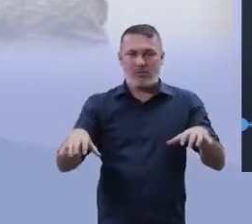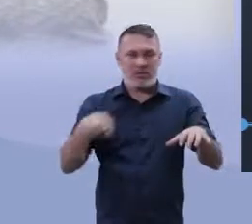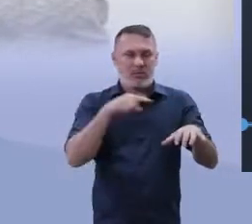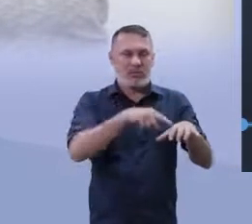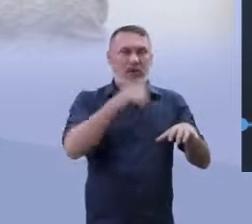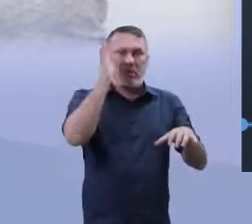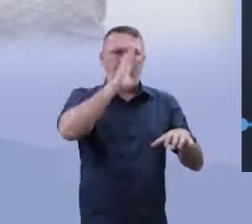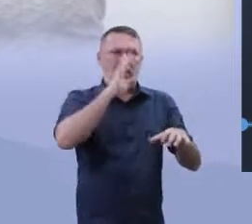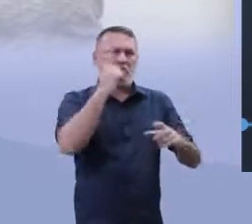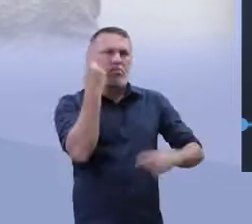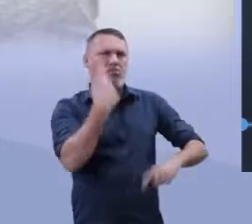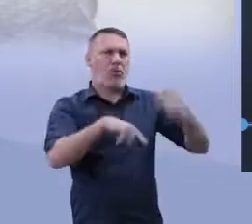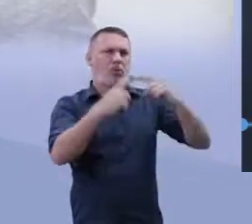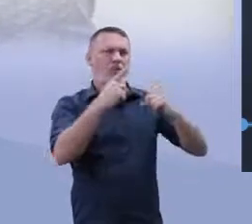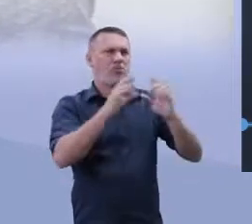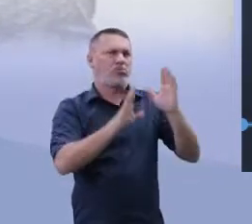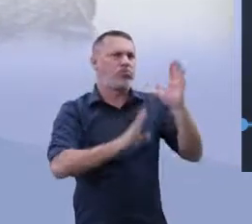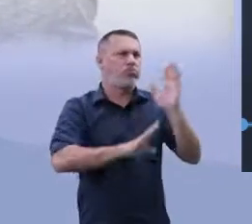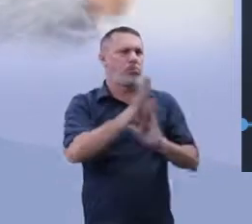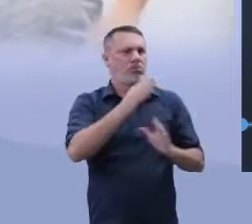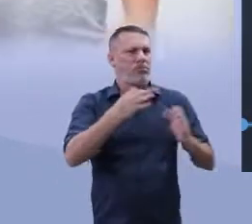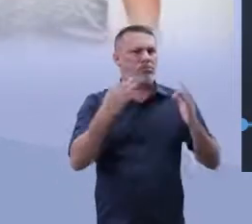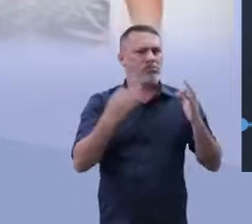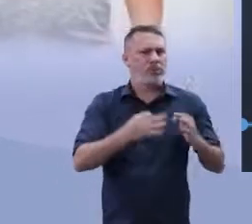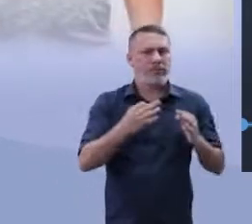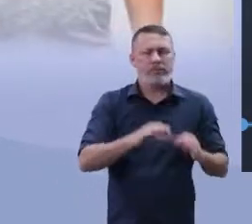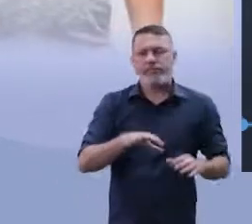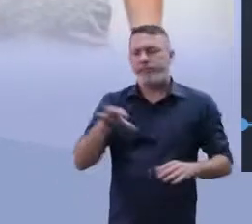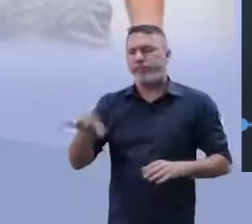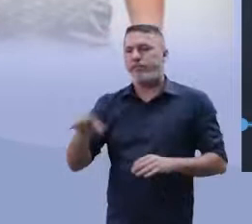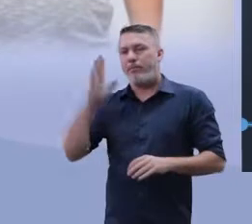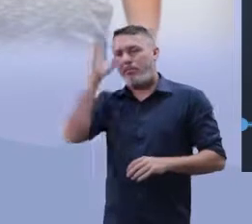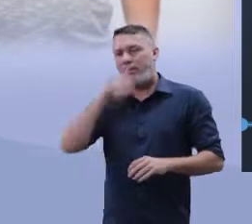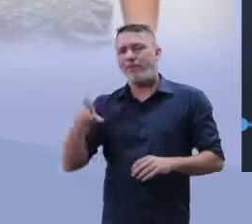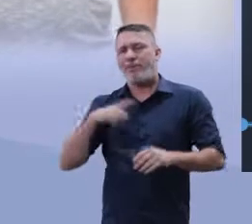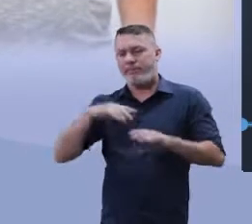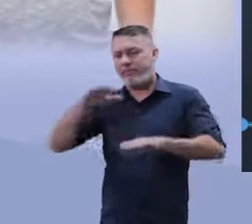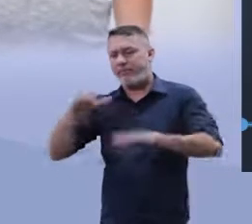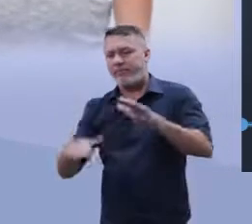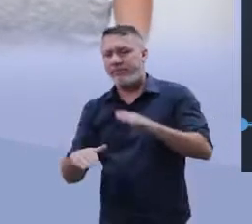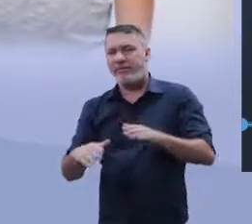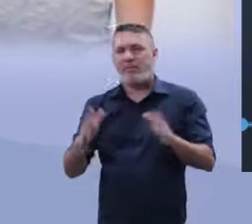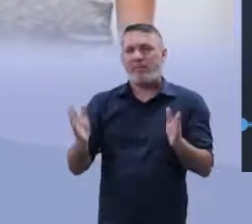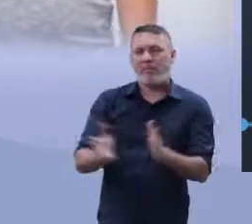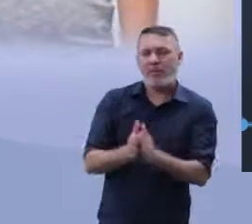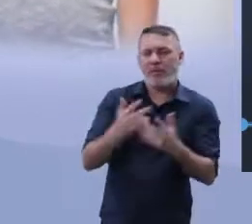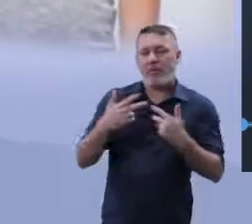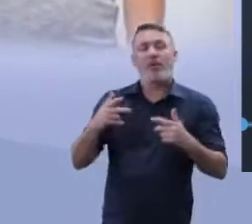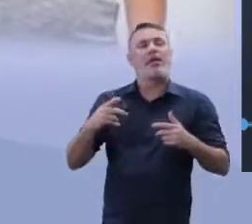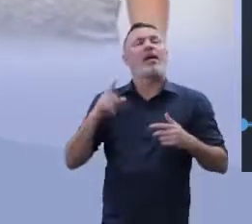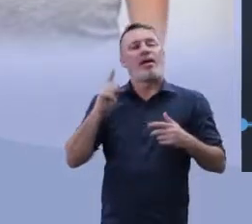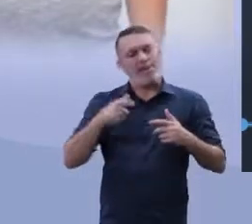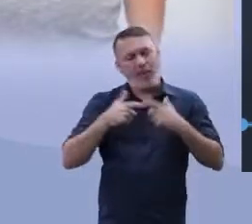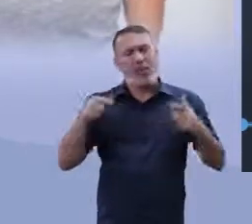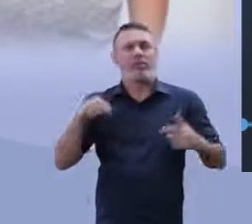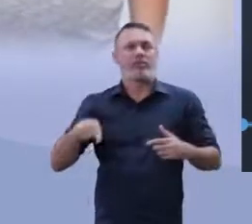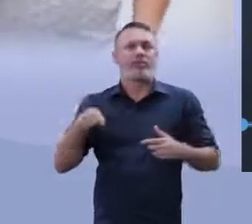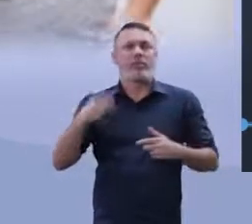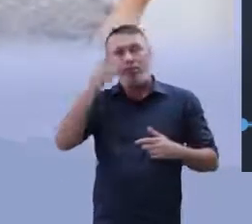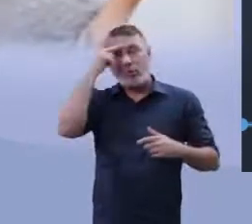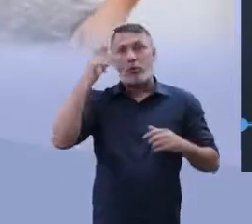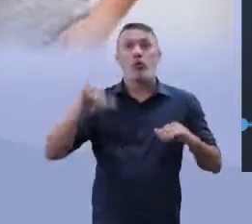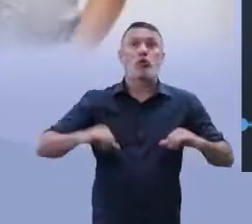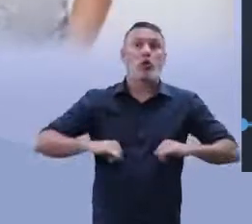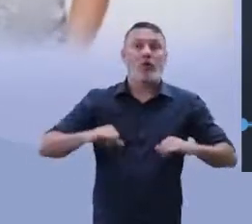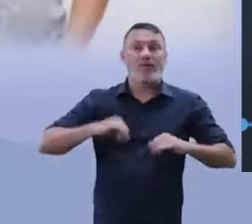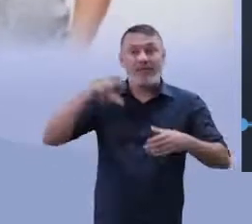tenho um Brasil evoluído, um Brasil perfeito, um Brasil rico, de um outro lado eu tenho um Brasil marginalizado. E as pessoas que mais sofrem